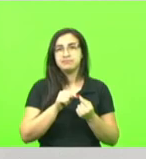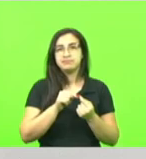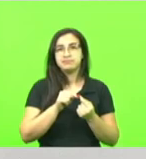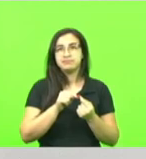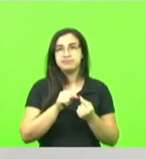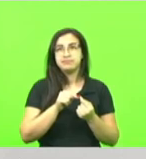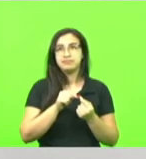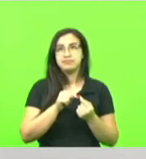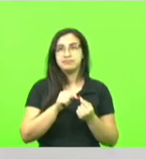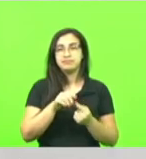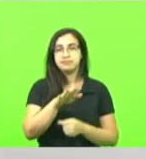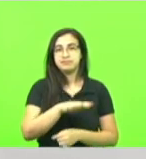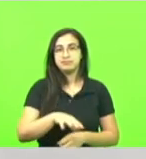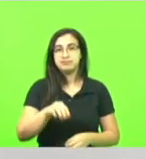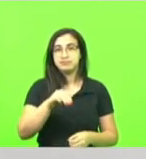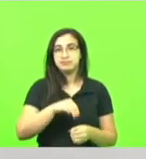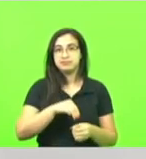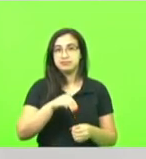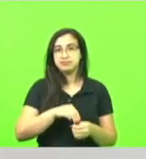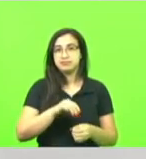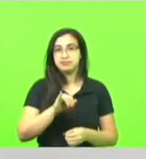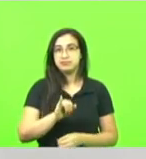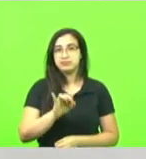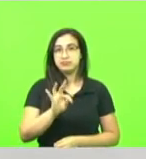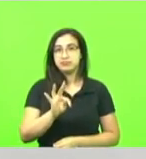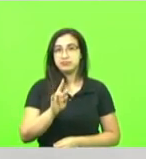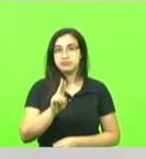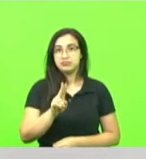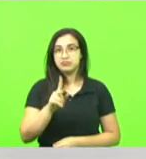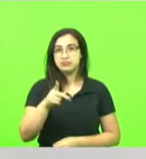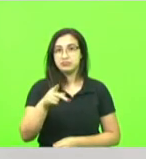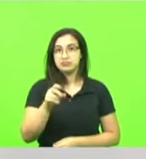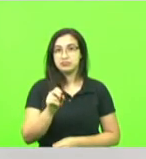no município de Ituporanga.